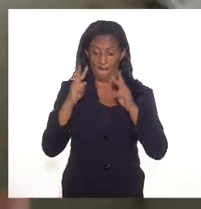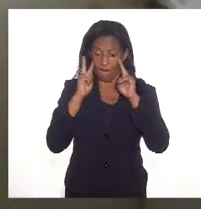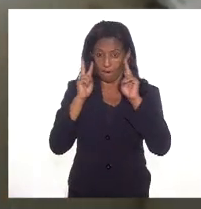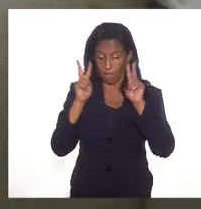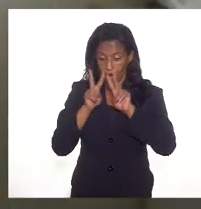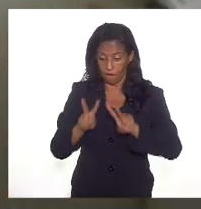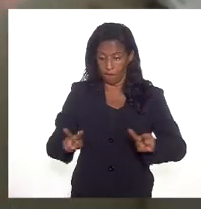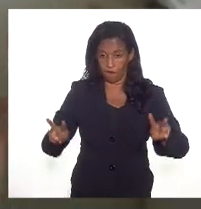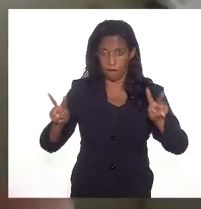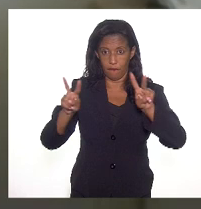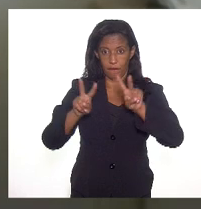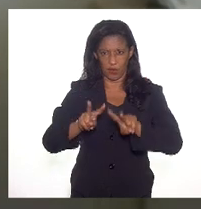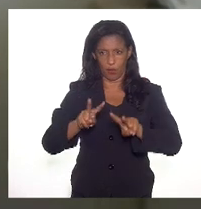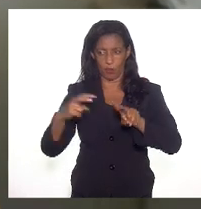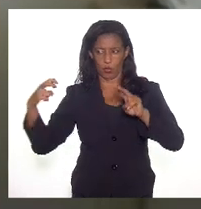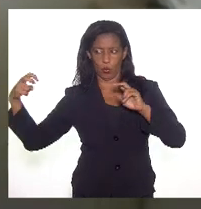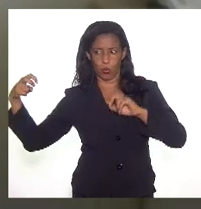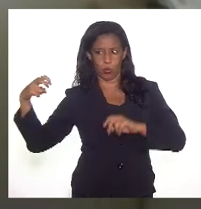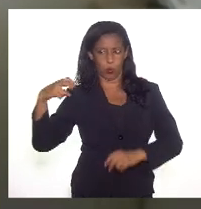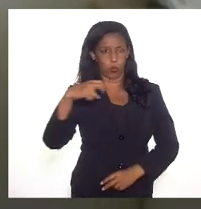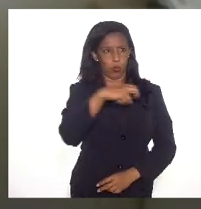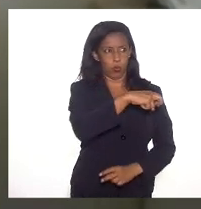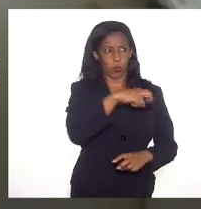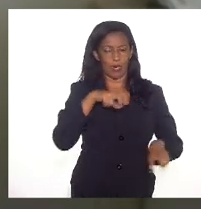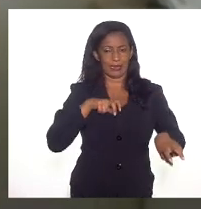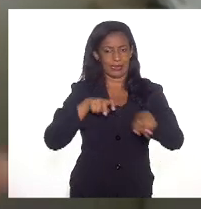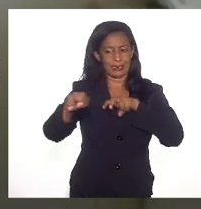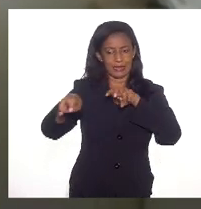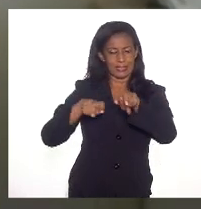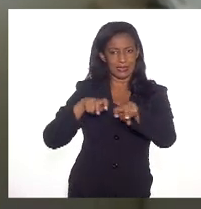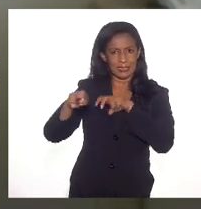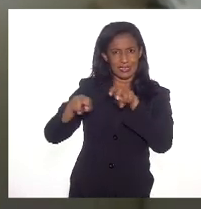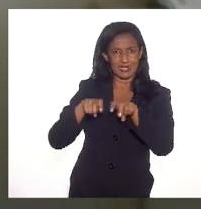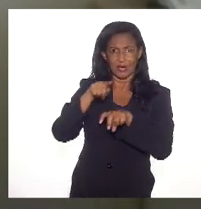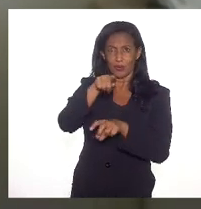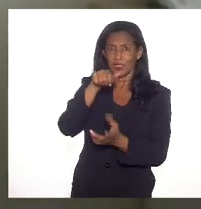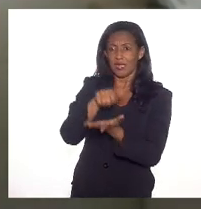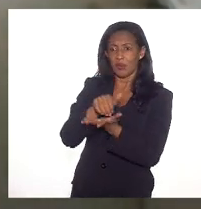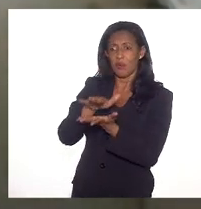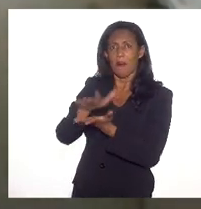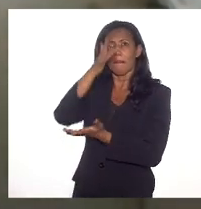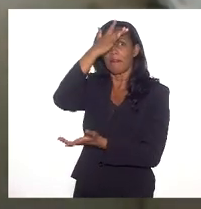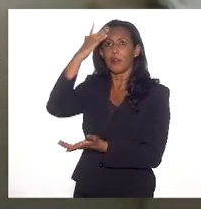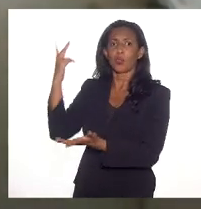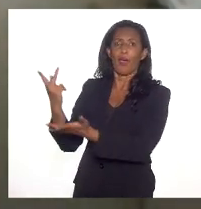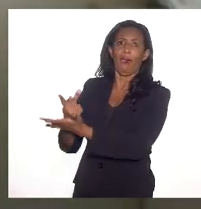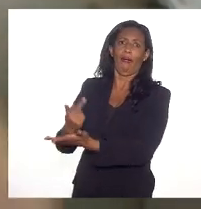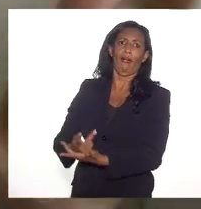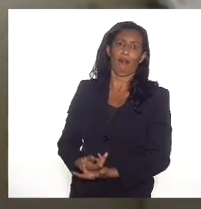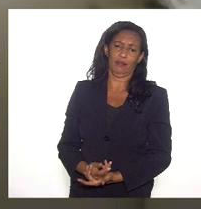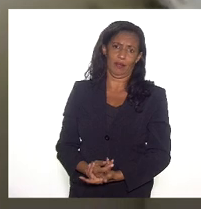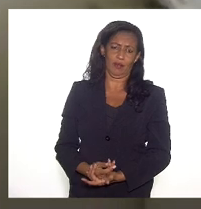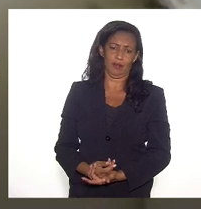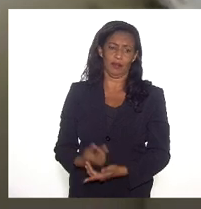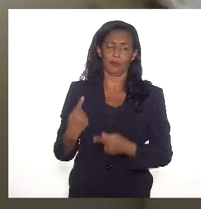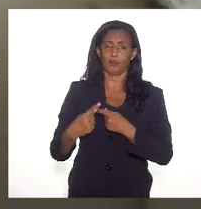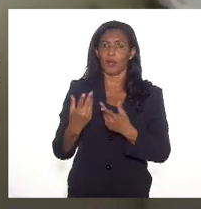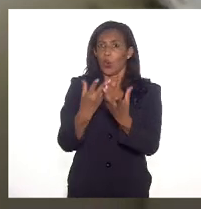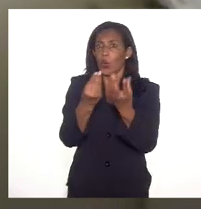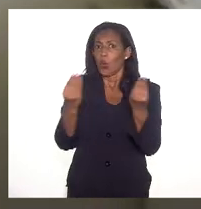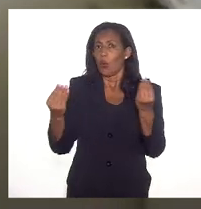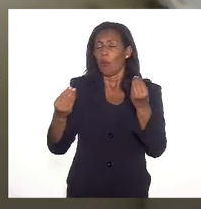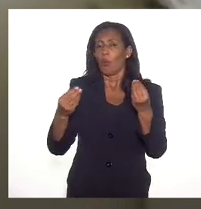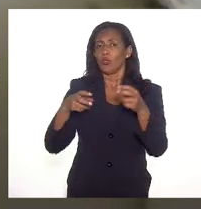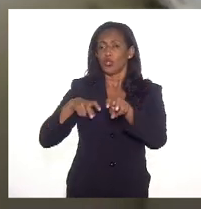visualmente, em circulação, você pune pessoas erradas. Porque, veja só, um monte de carro